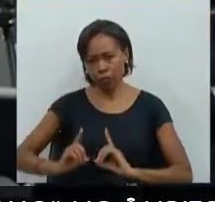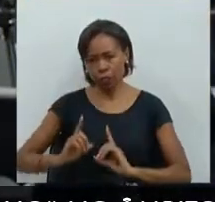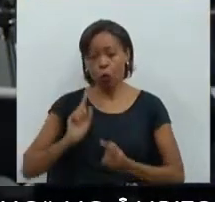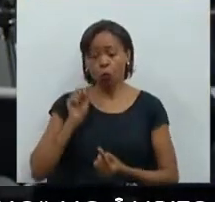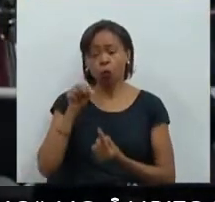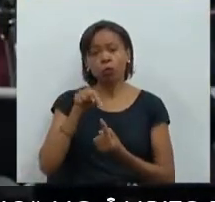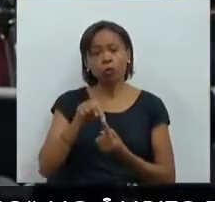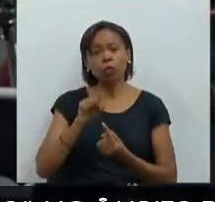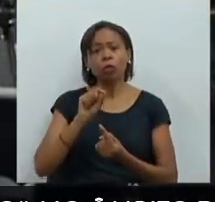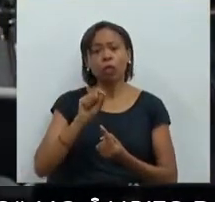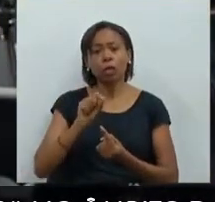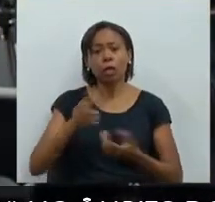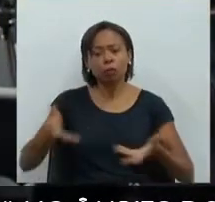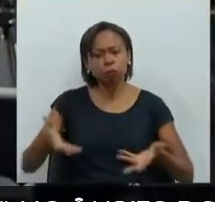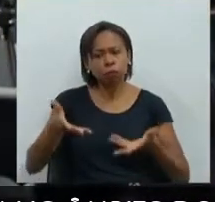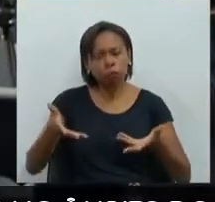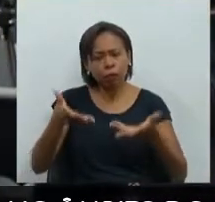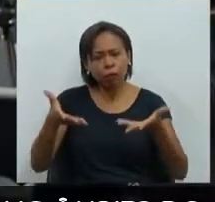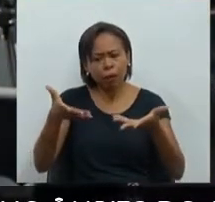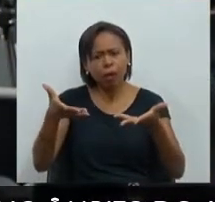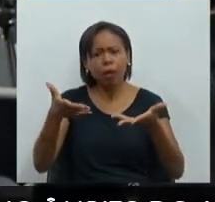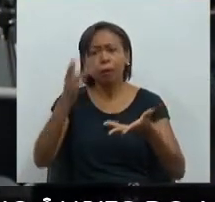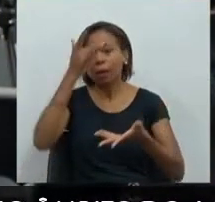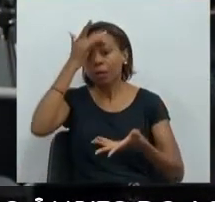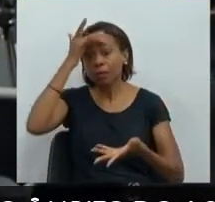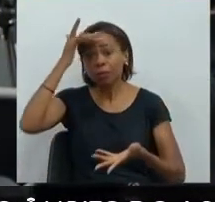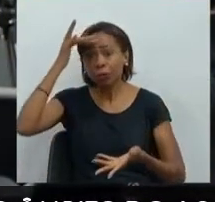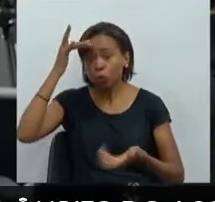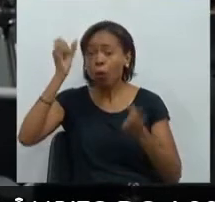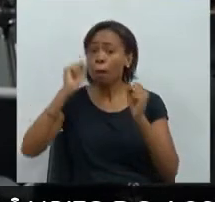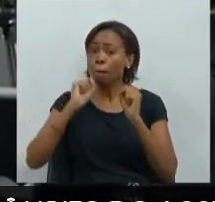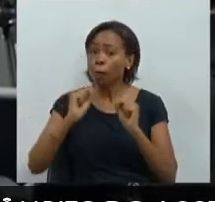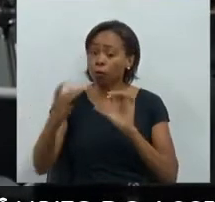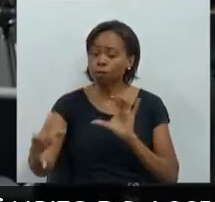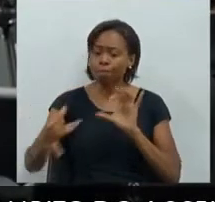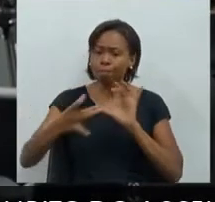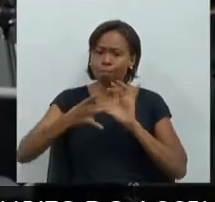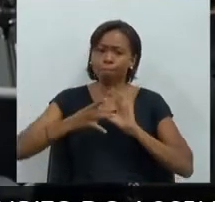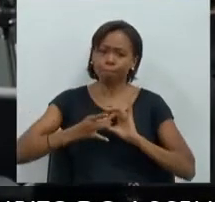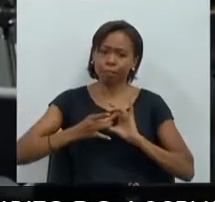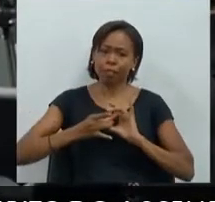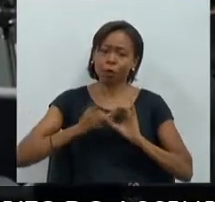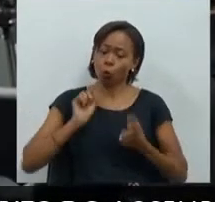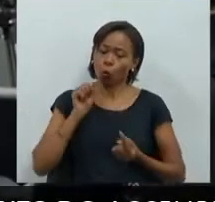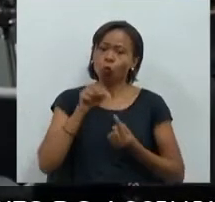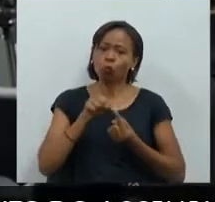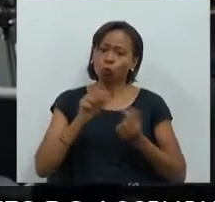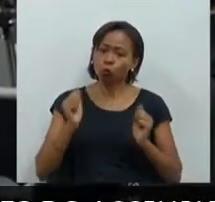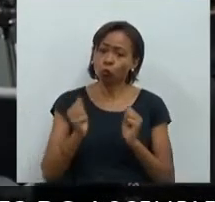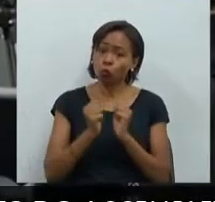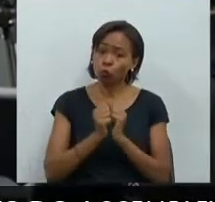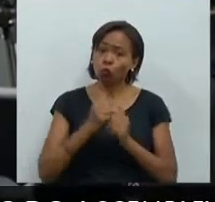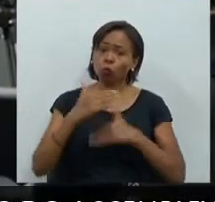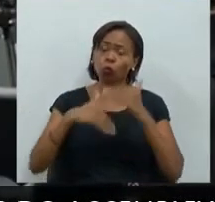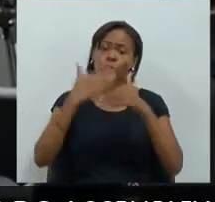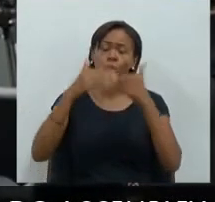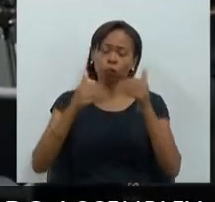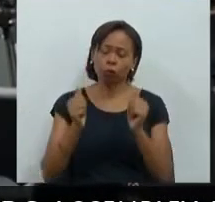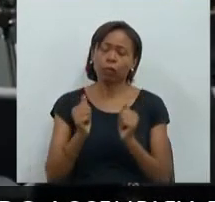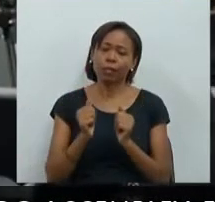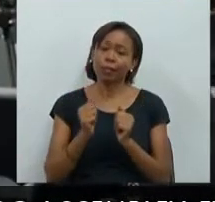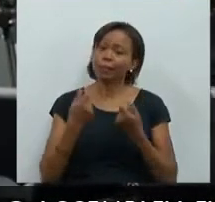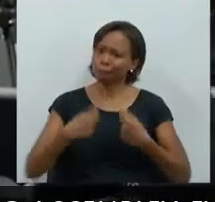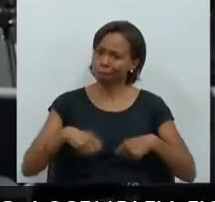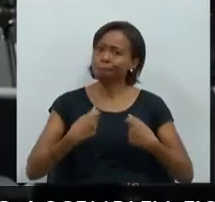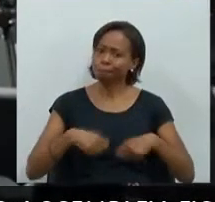é sensibilizar pessoas para que possam aderir à nossa causa e nos ajudar realmente. E a gente